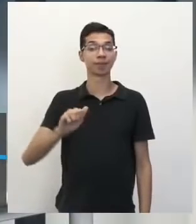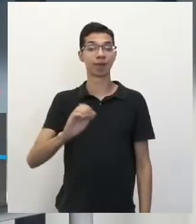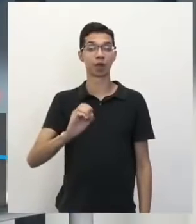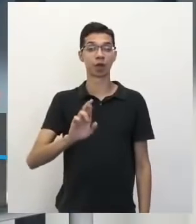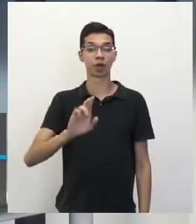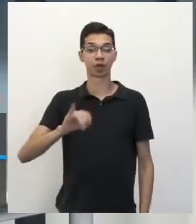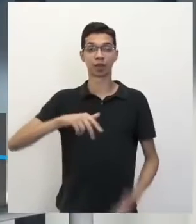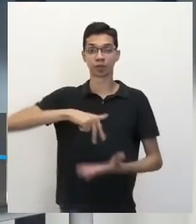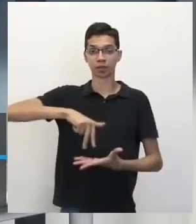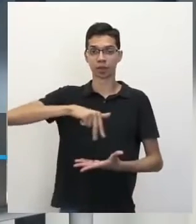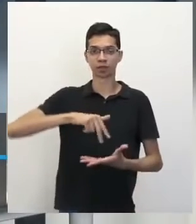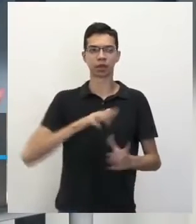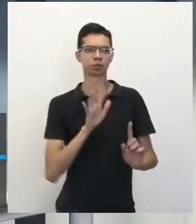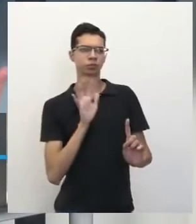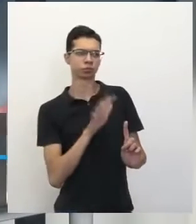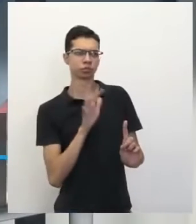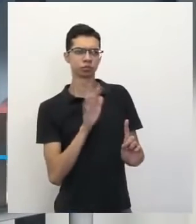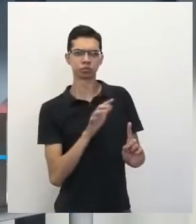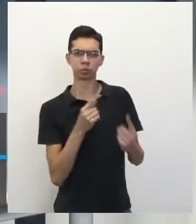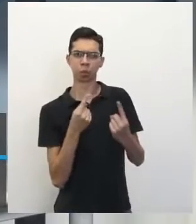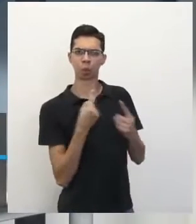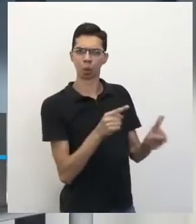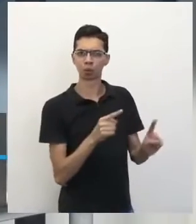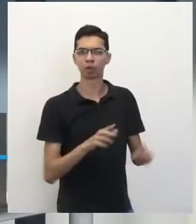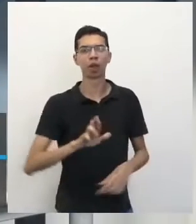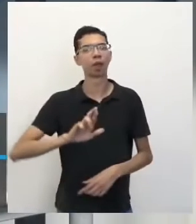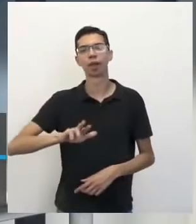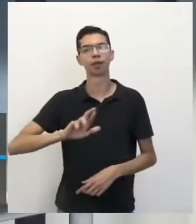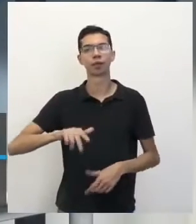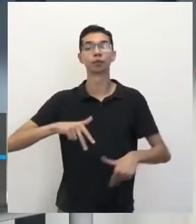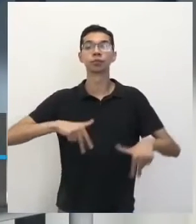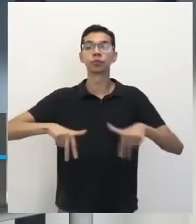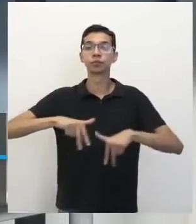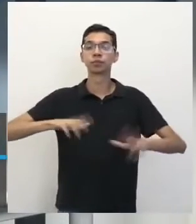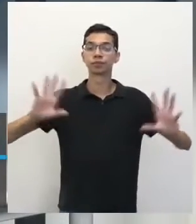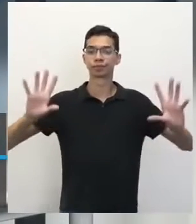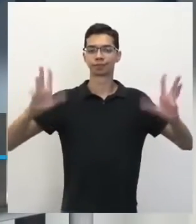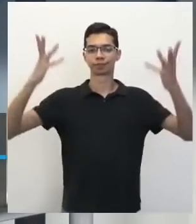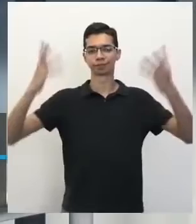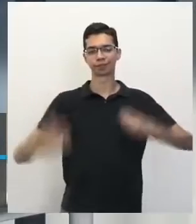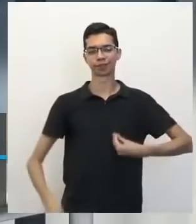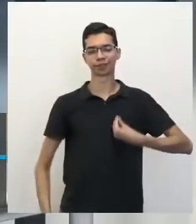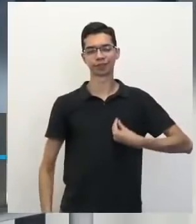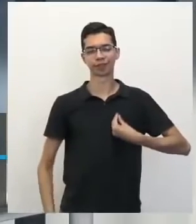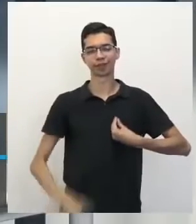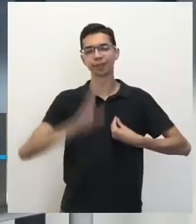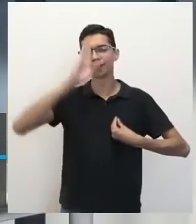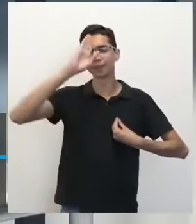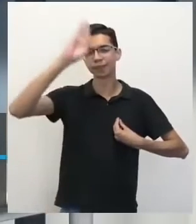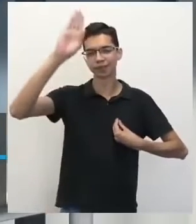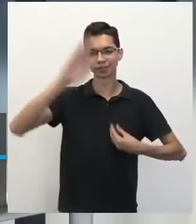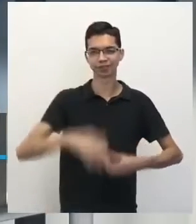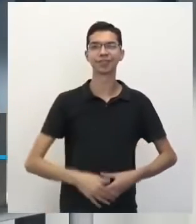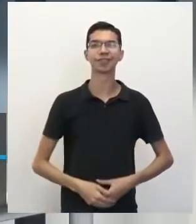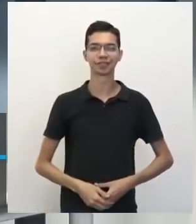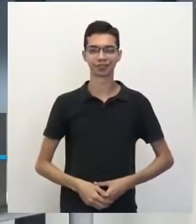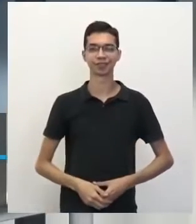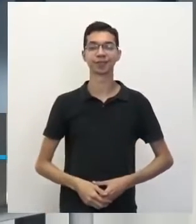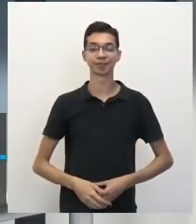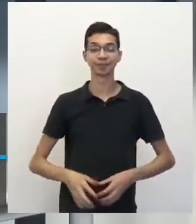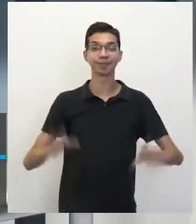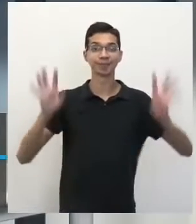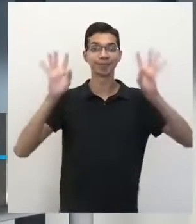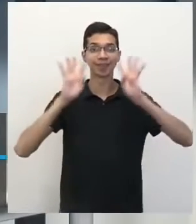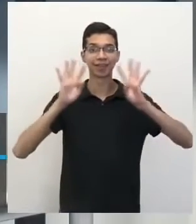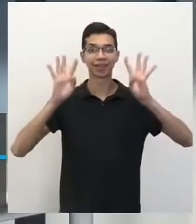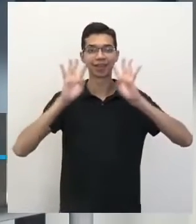dança de intimidação, é uma dança que celebra a vida sobre a morte, né? Então é muito legal. E ela vem aí